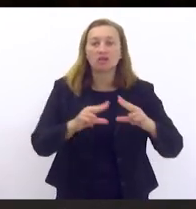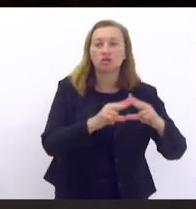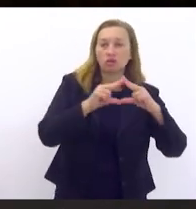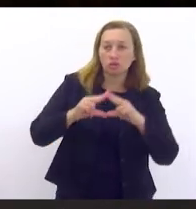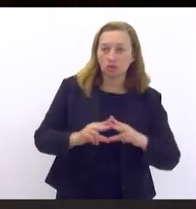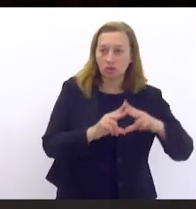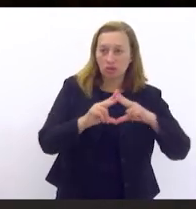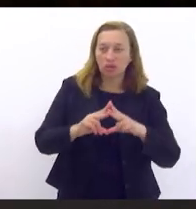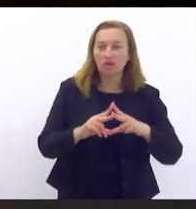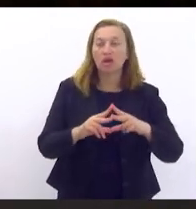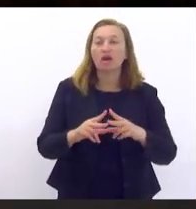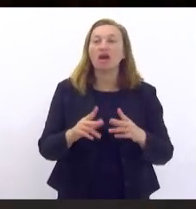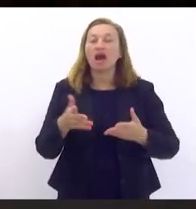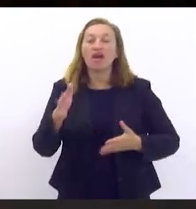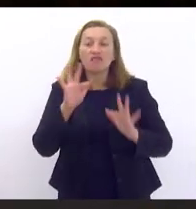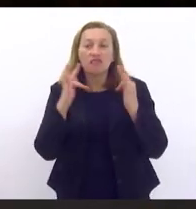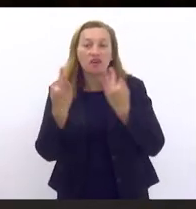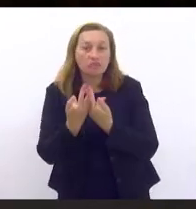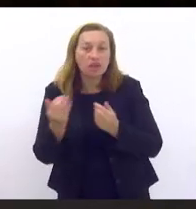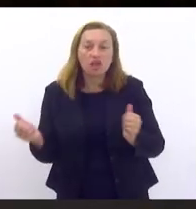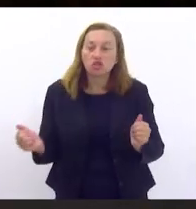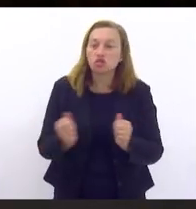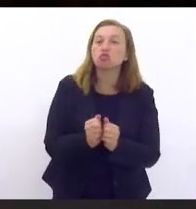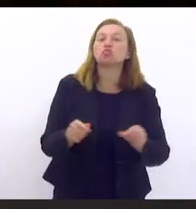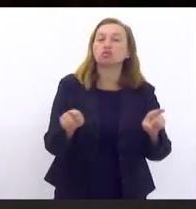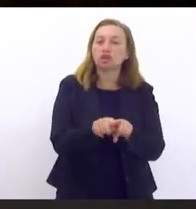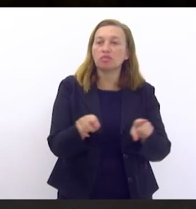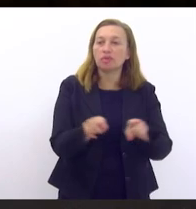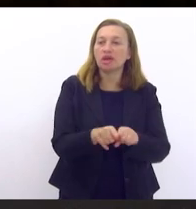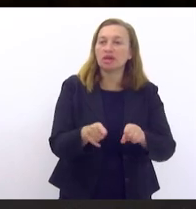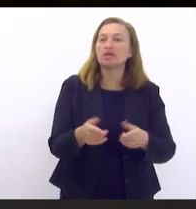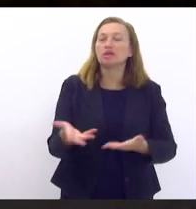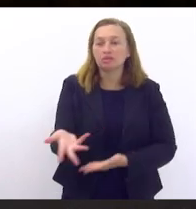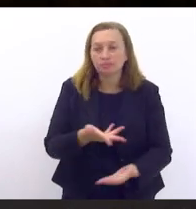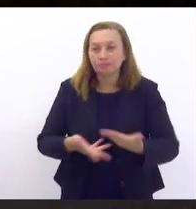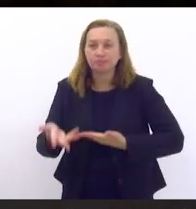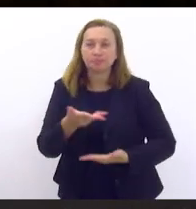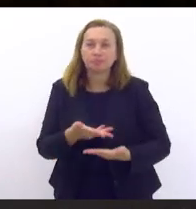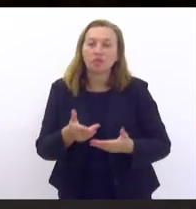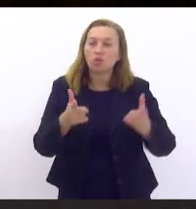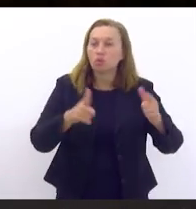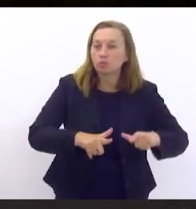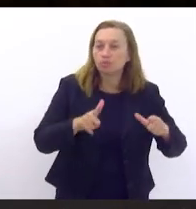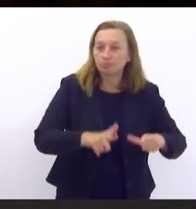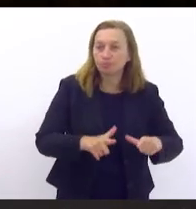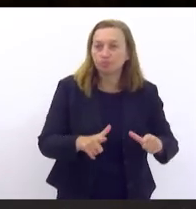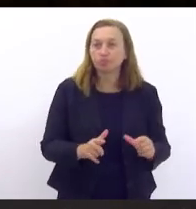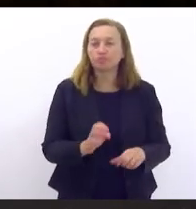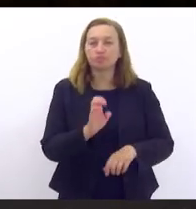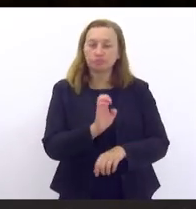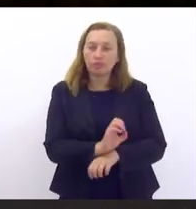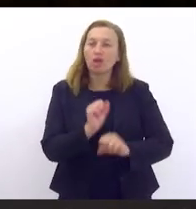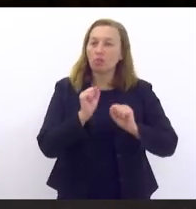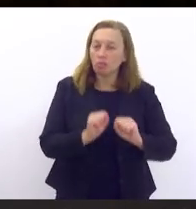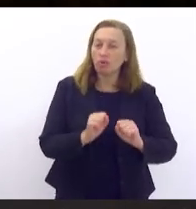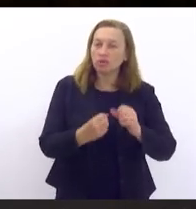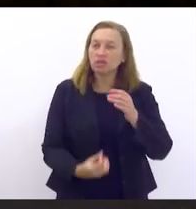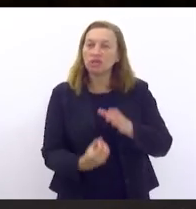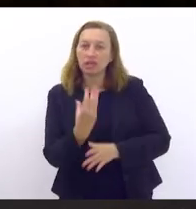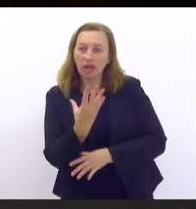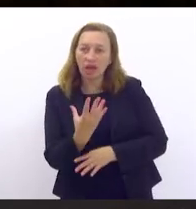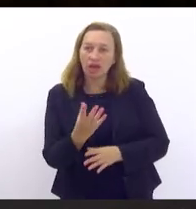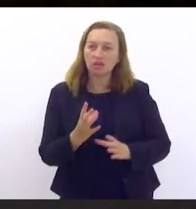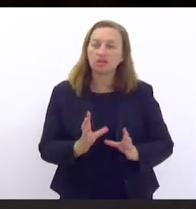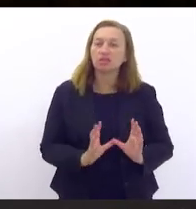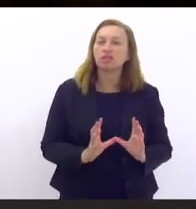para os pais participarem também não só os alunos mas os pais participarem também né são espaços físicos do estado onde a gente pode construir os